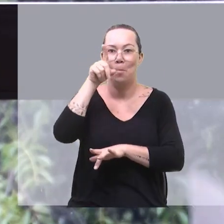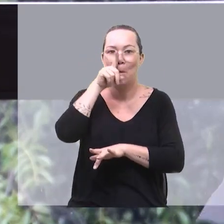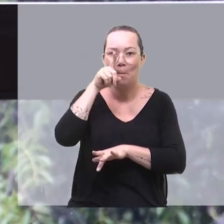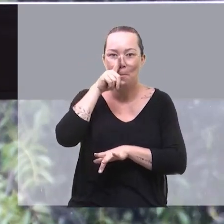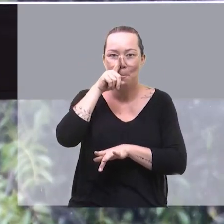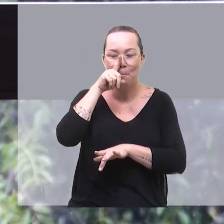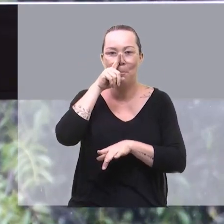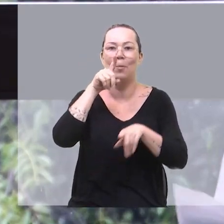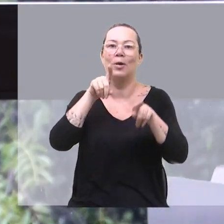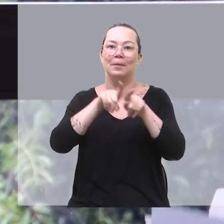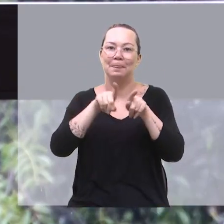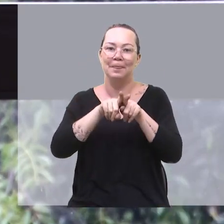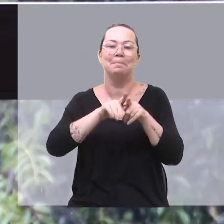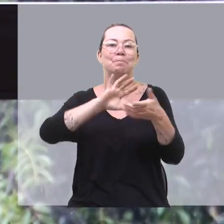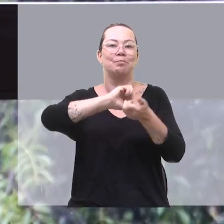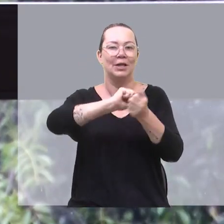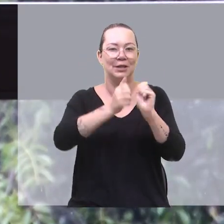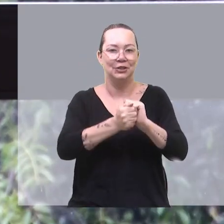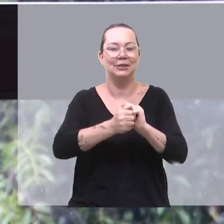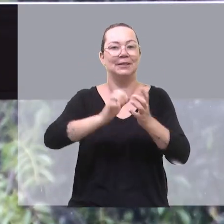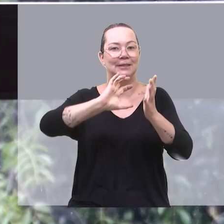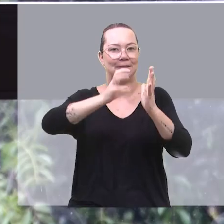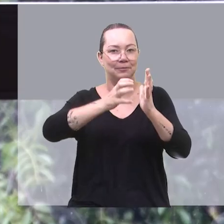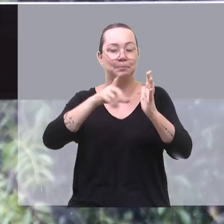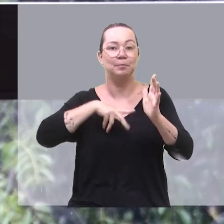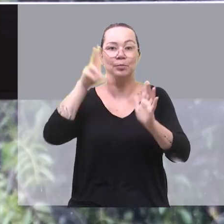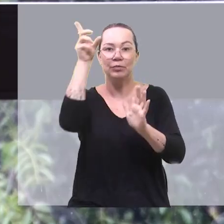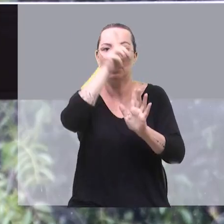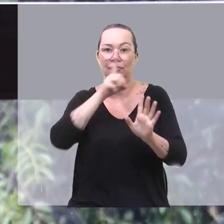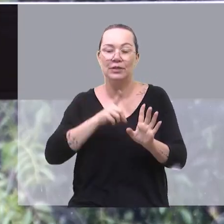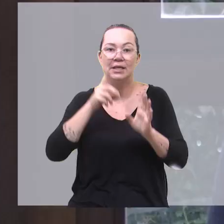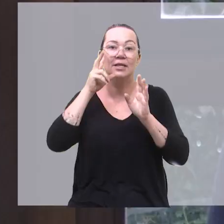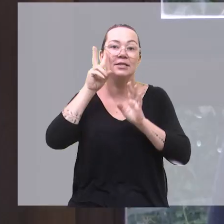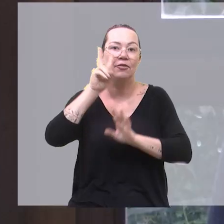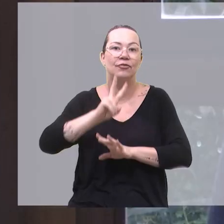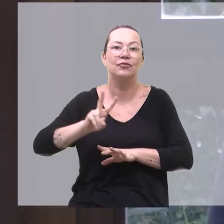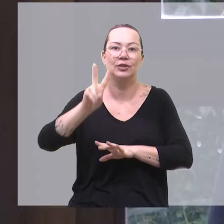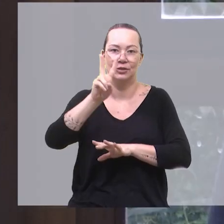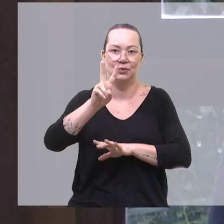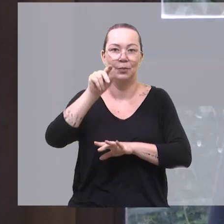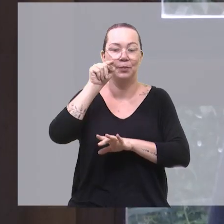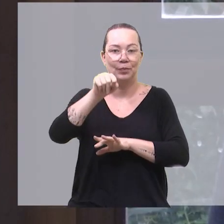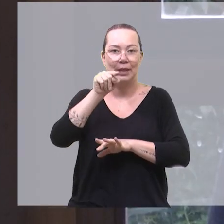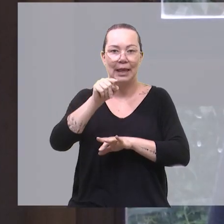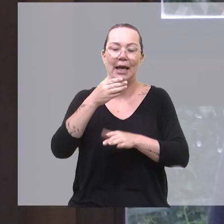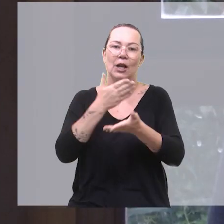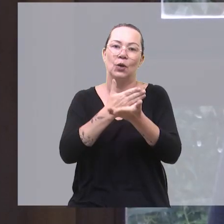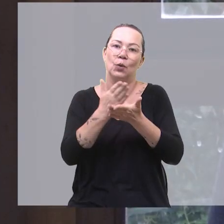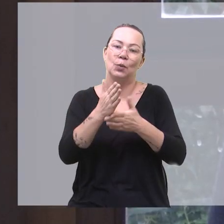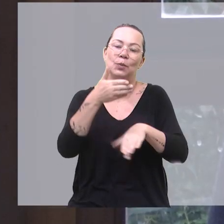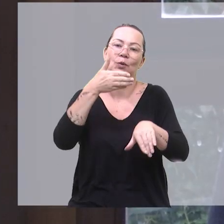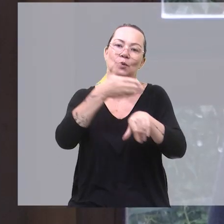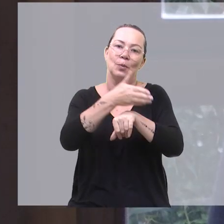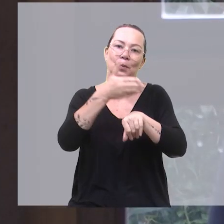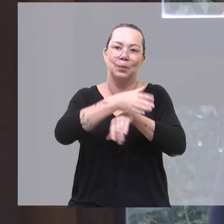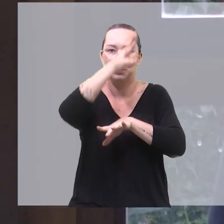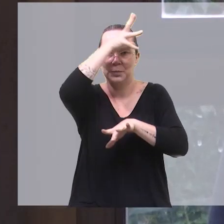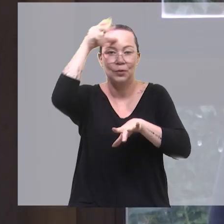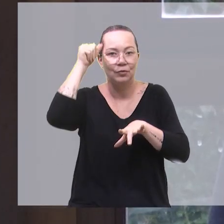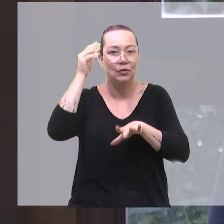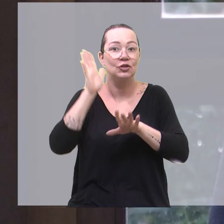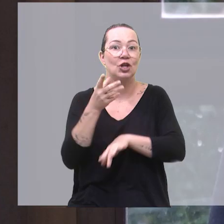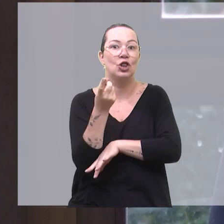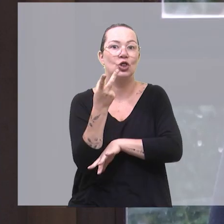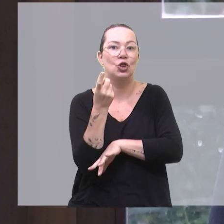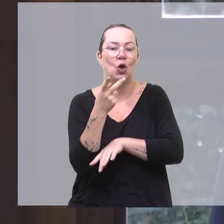mãe, além de artista e servidora, com deficiência visual. A Natália ingressou no Serviço Público